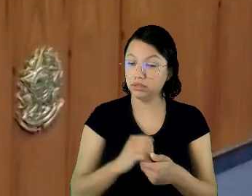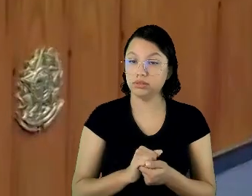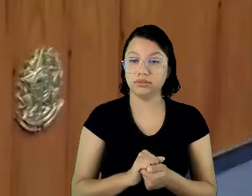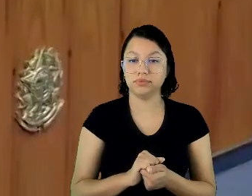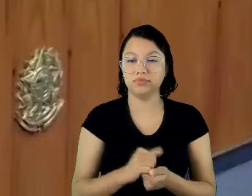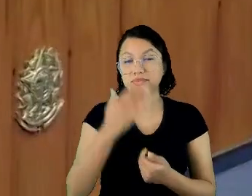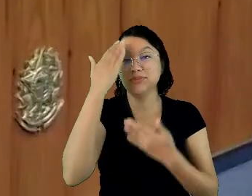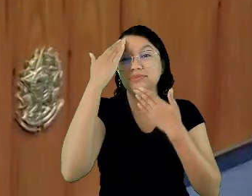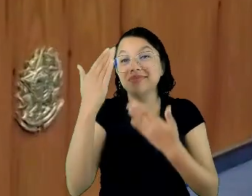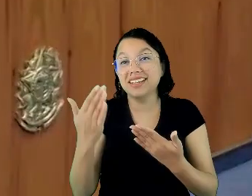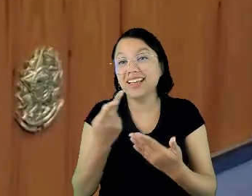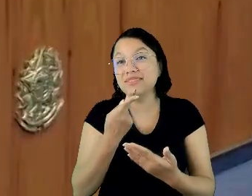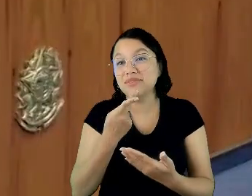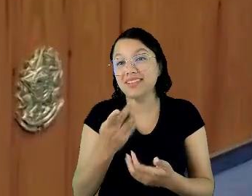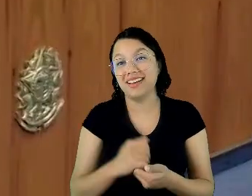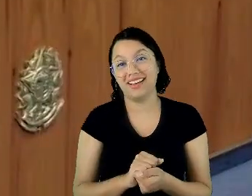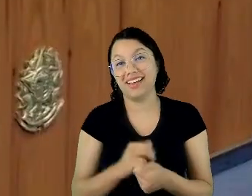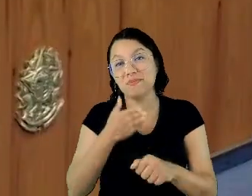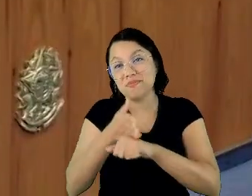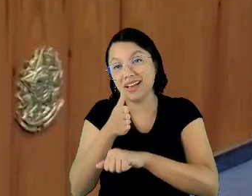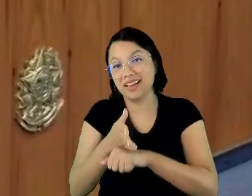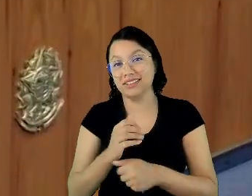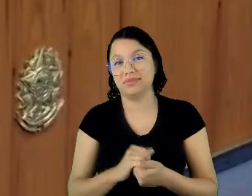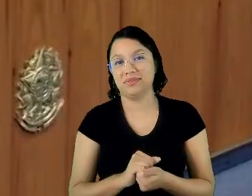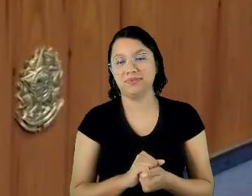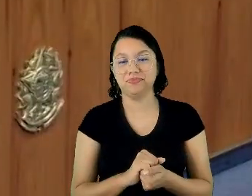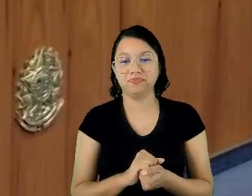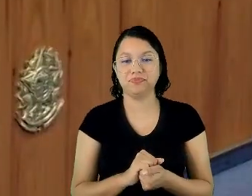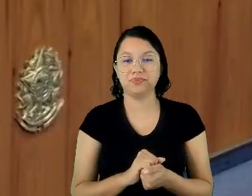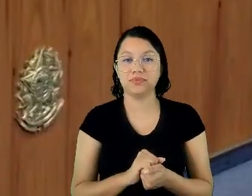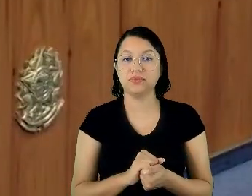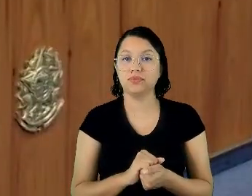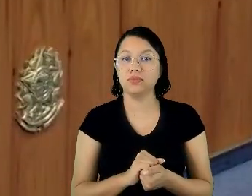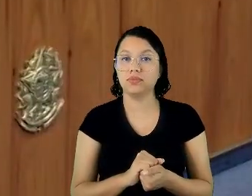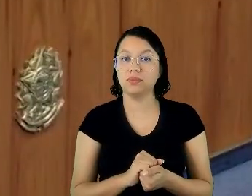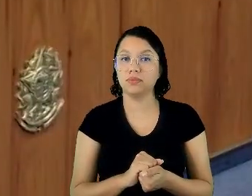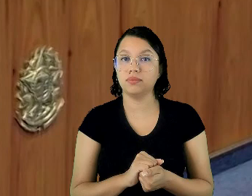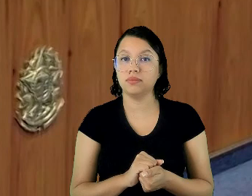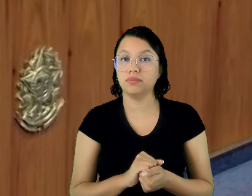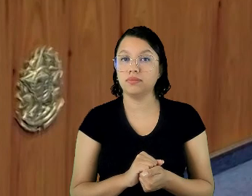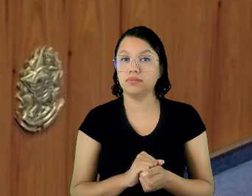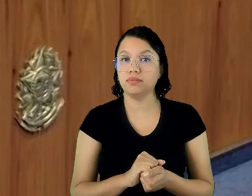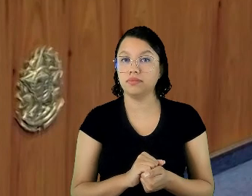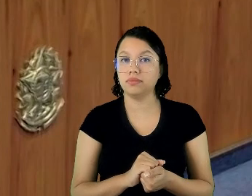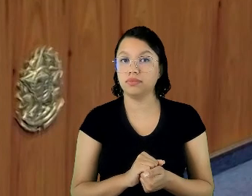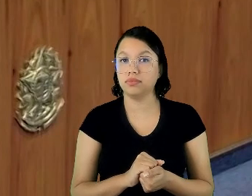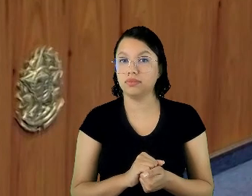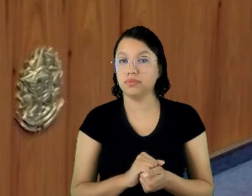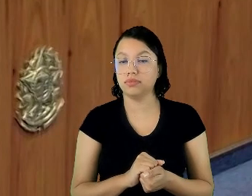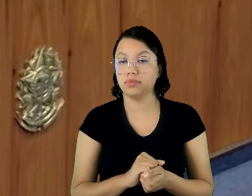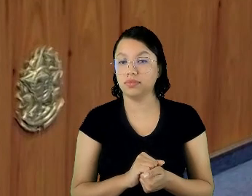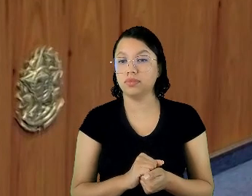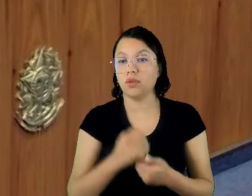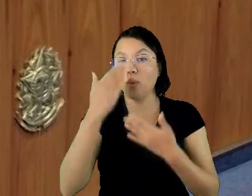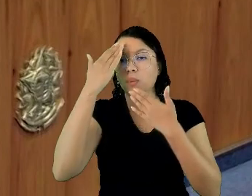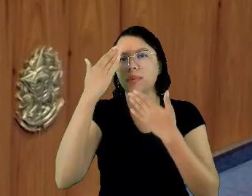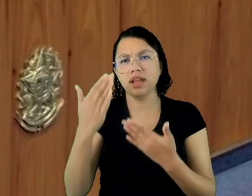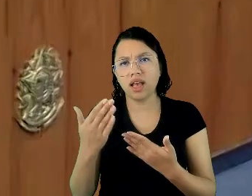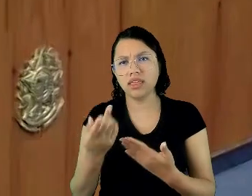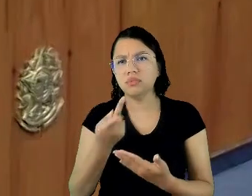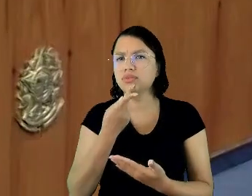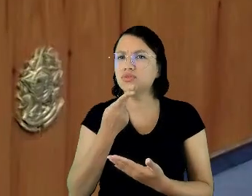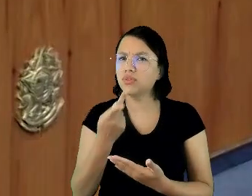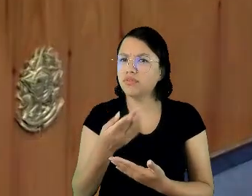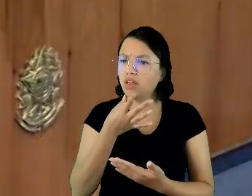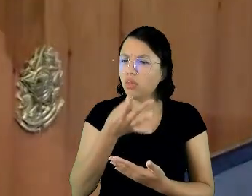Obrigada, doutora Caroline, pelas considerações e por trazer esse olhar. Já tem marcado